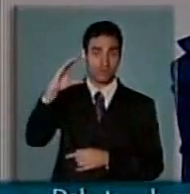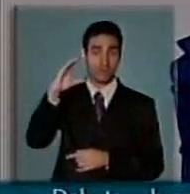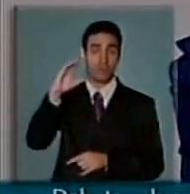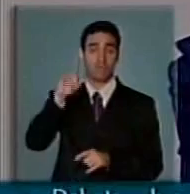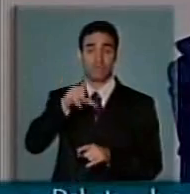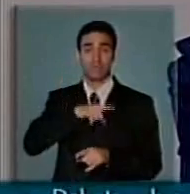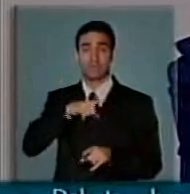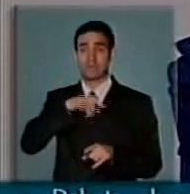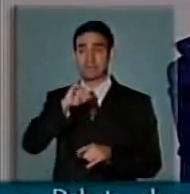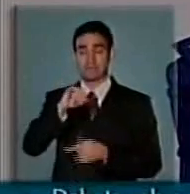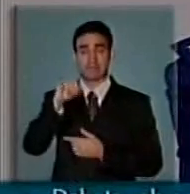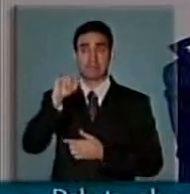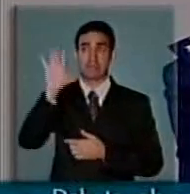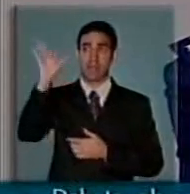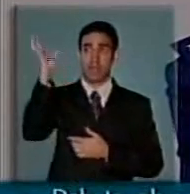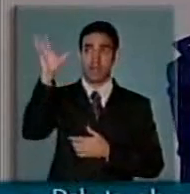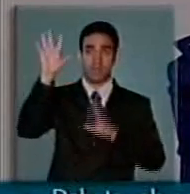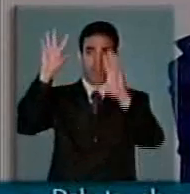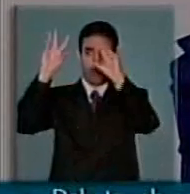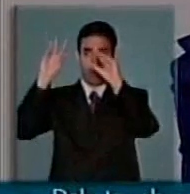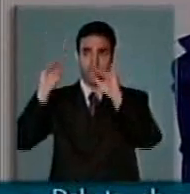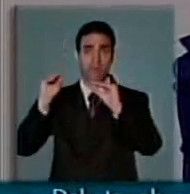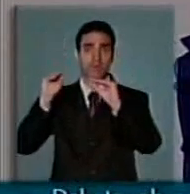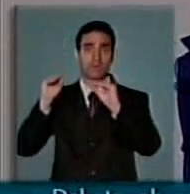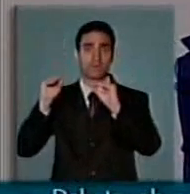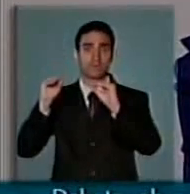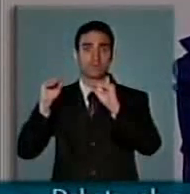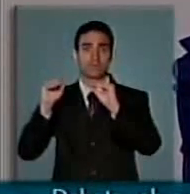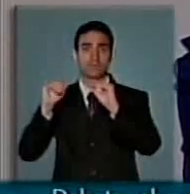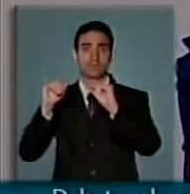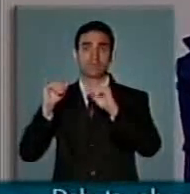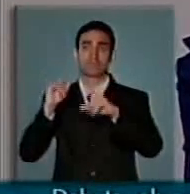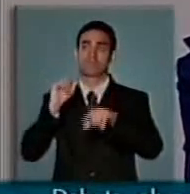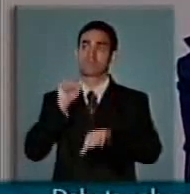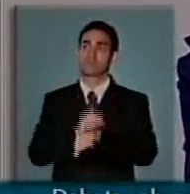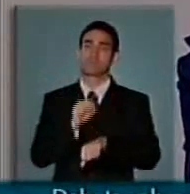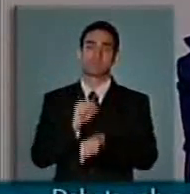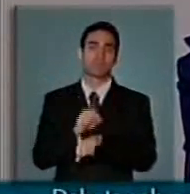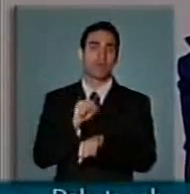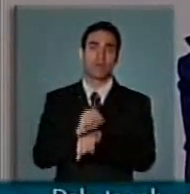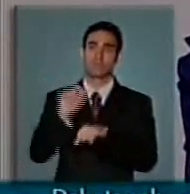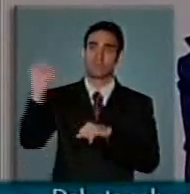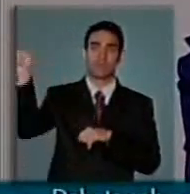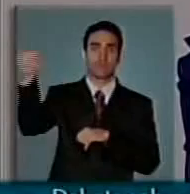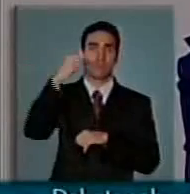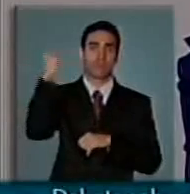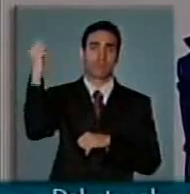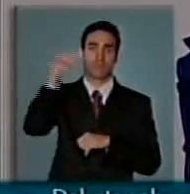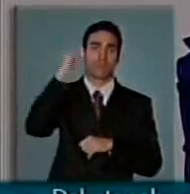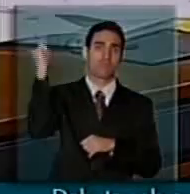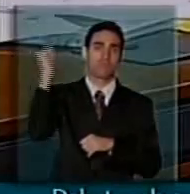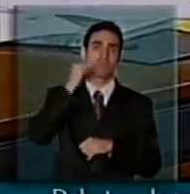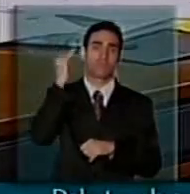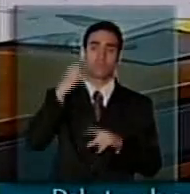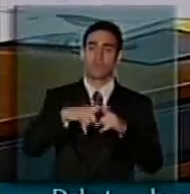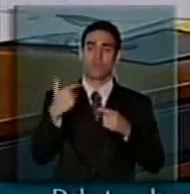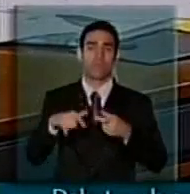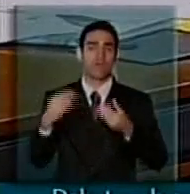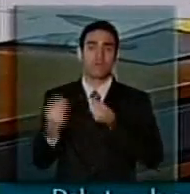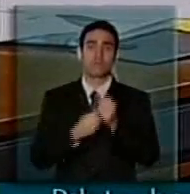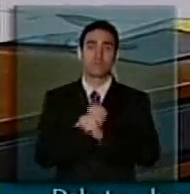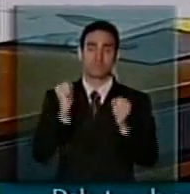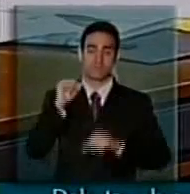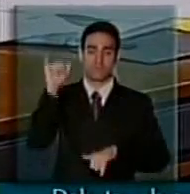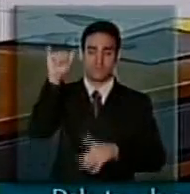aeronave que está, por exemplo, decolando de Recife para Curitiba, porque não existe local para que essa aeronave fique aqui